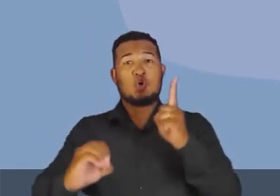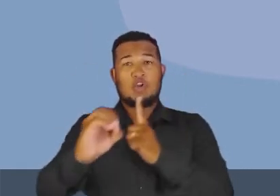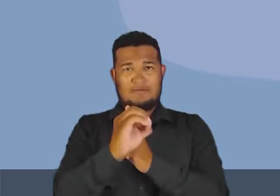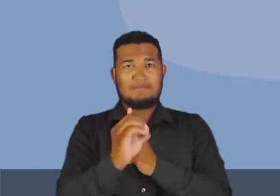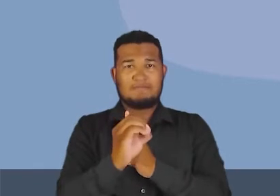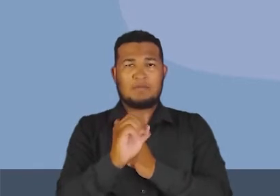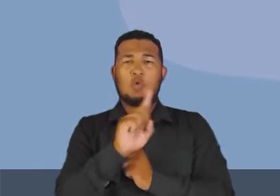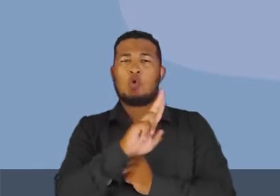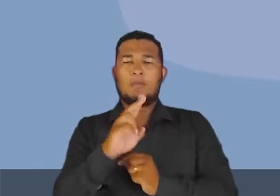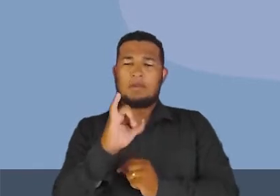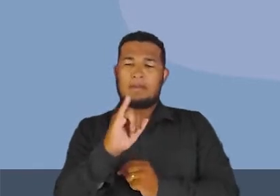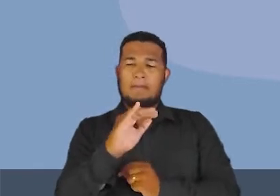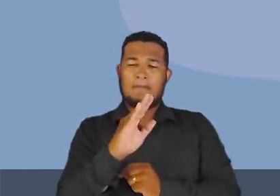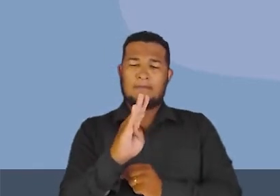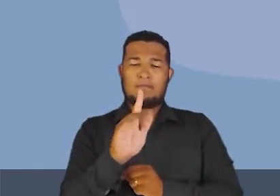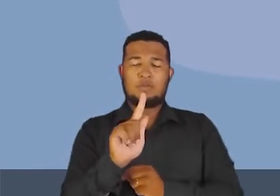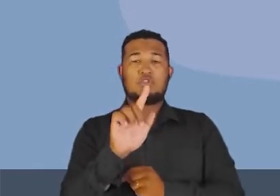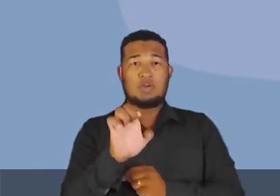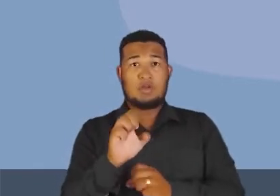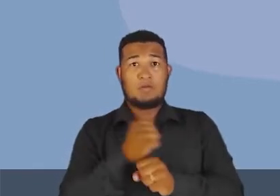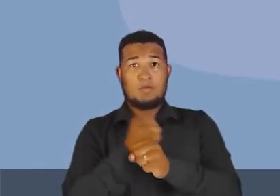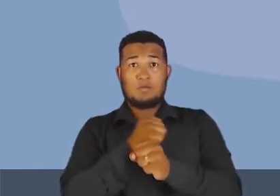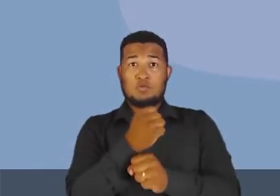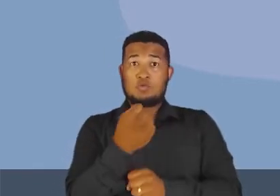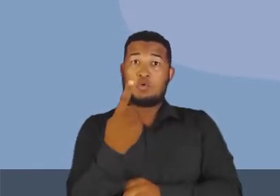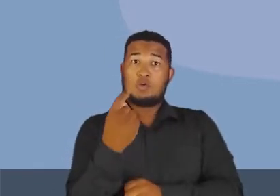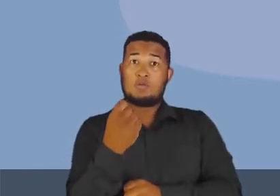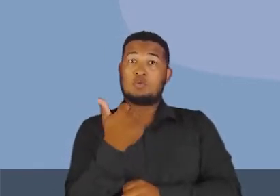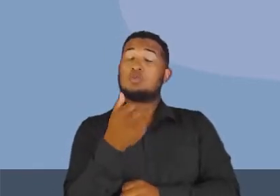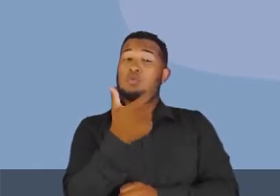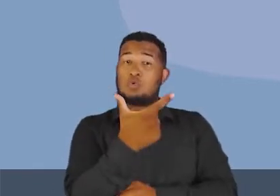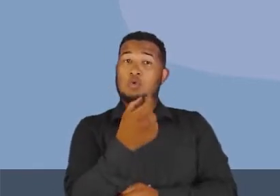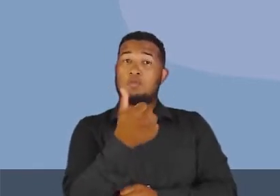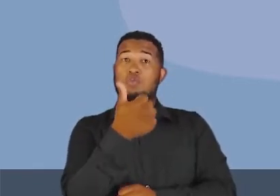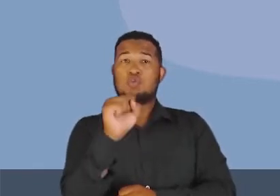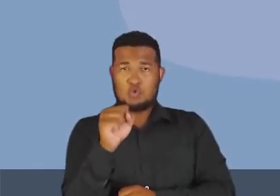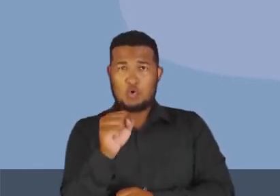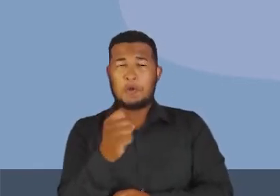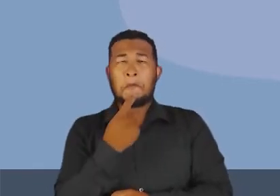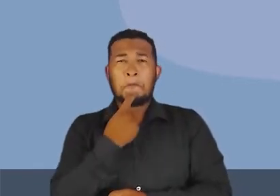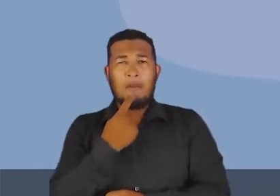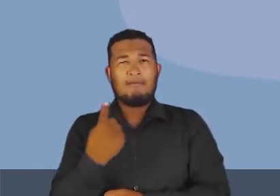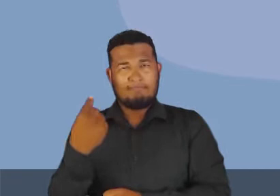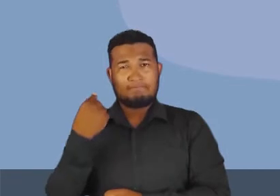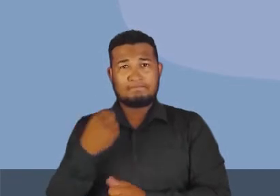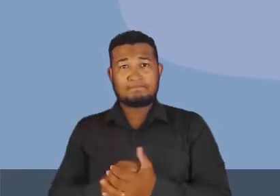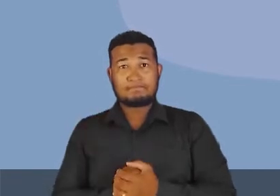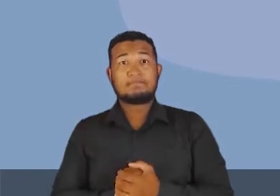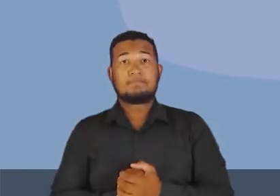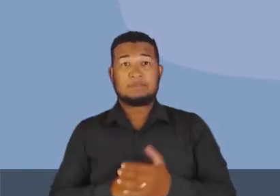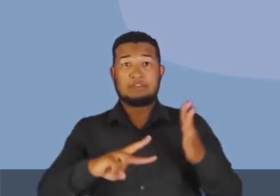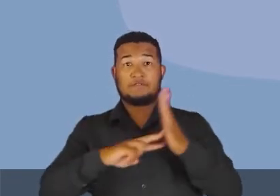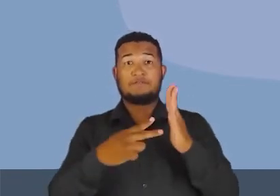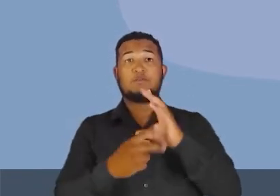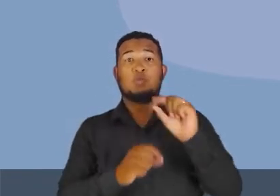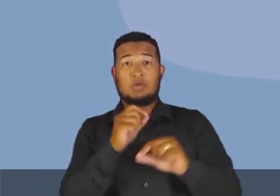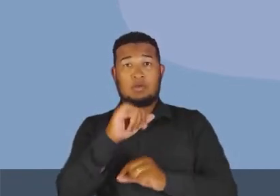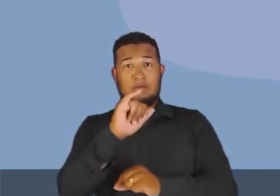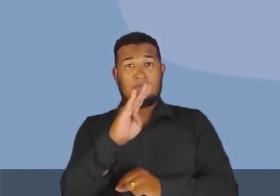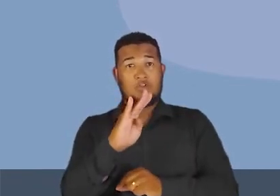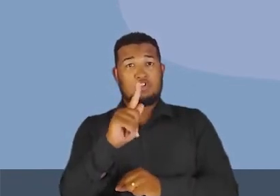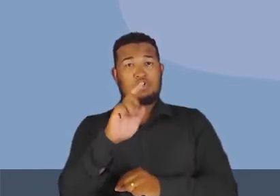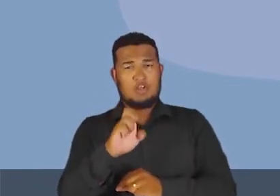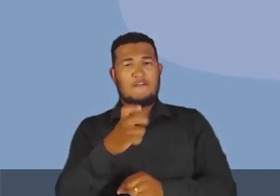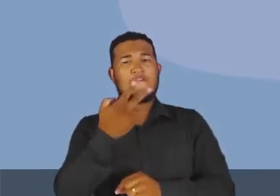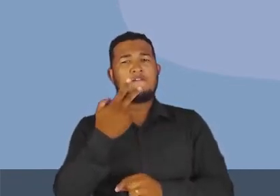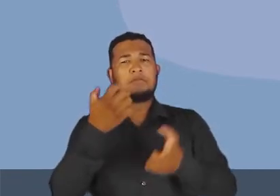São dados muito recentes, de 2018. Vamos ver o que esses dados dizem. Segundo o IBGE, galera, praticamente